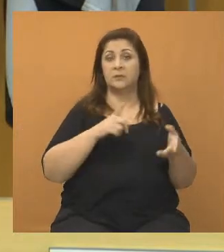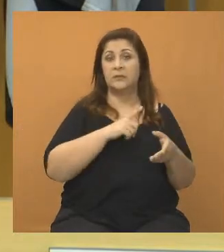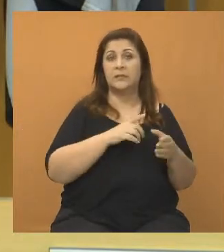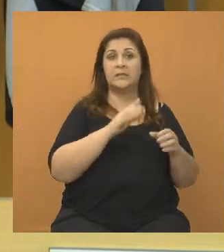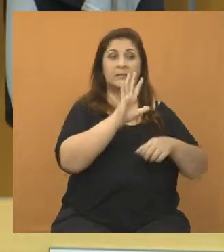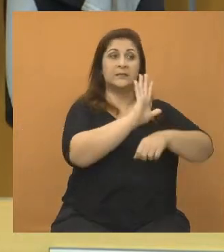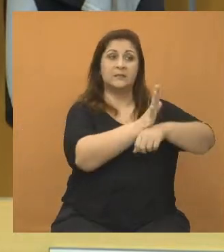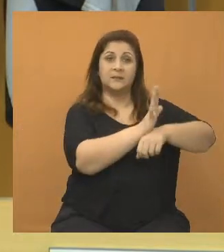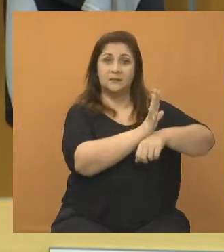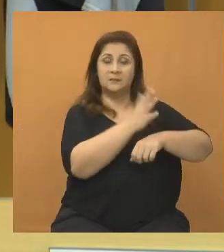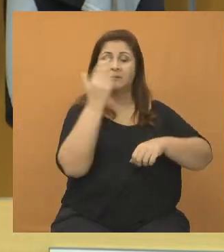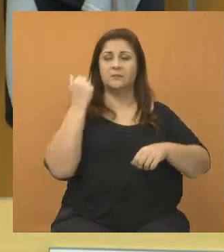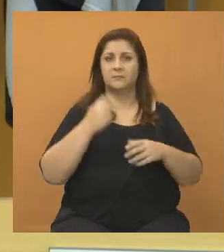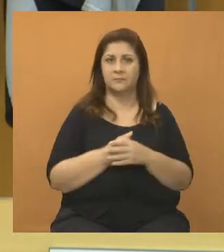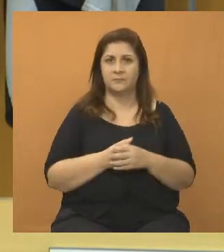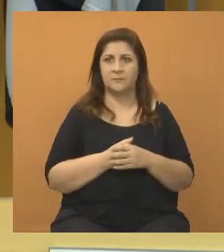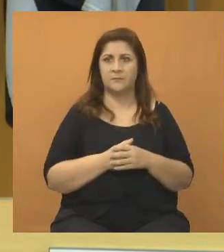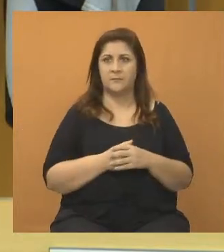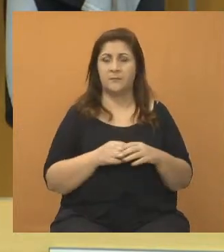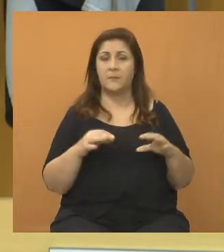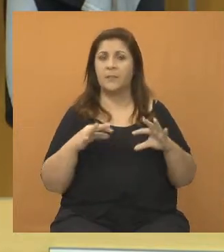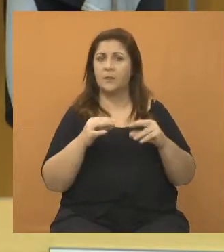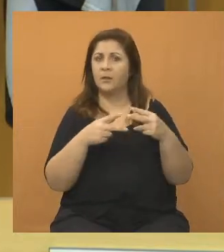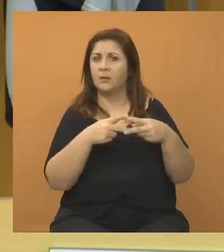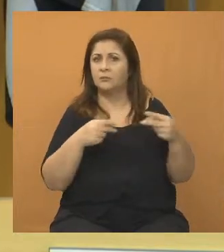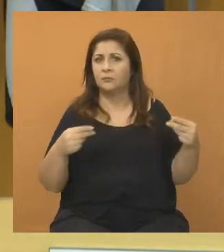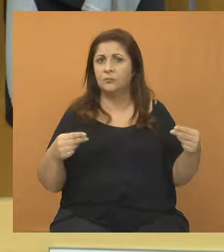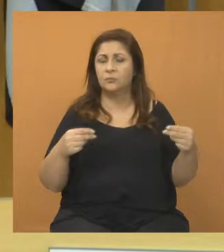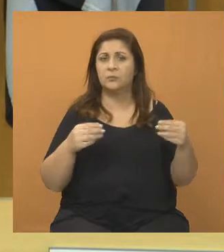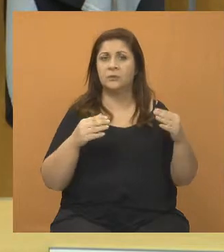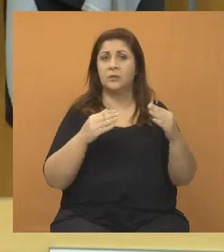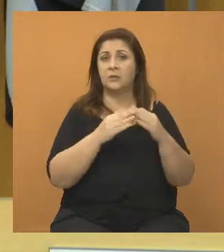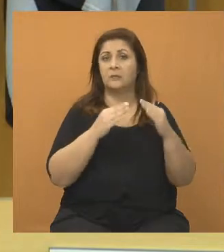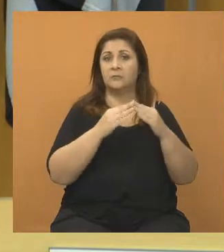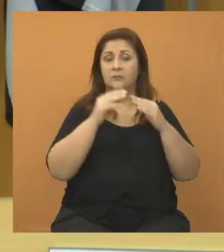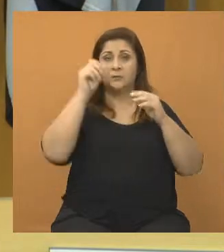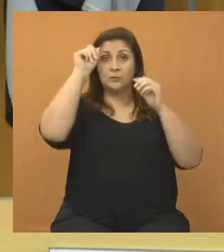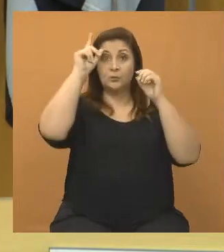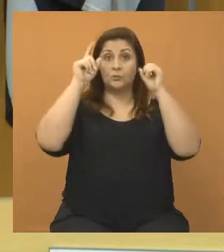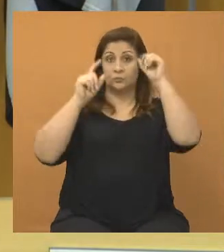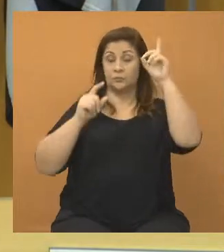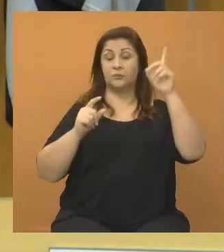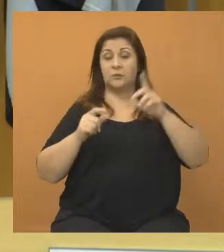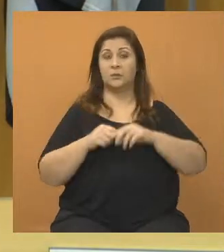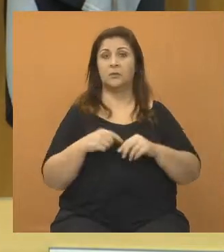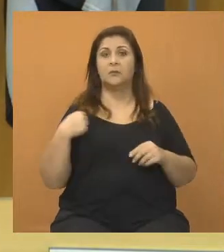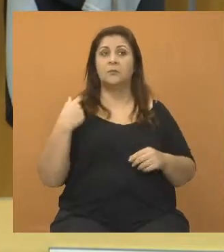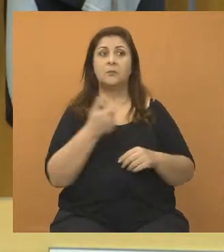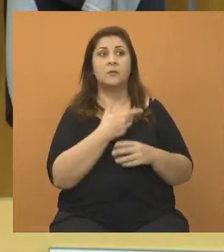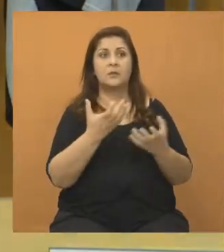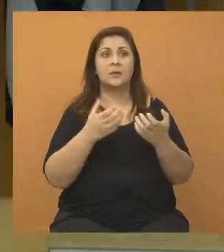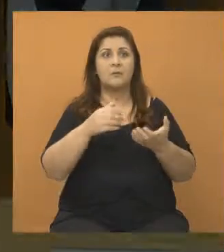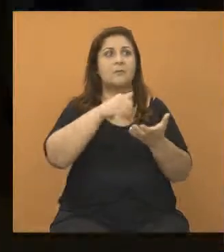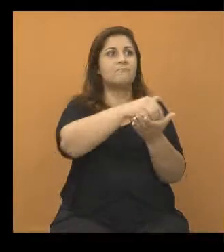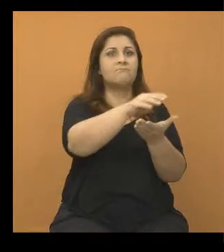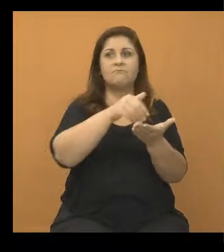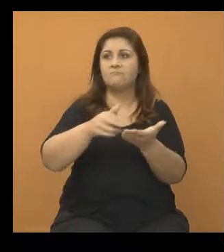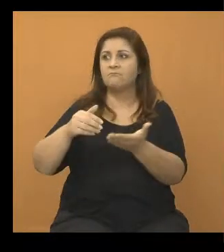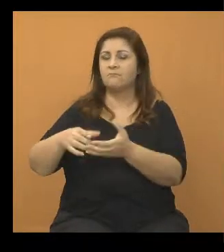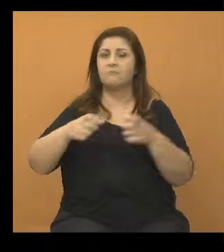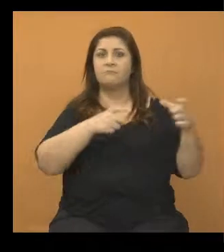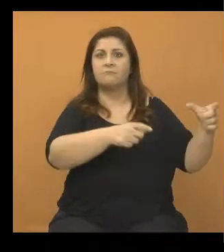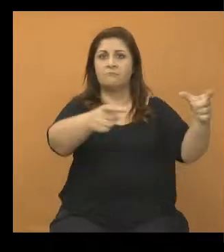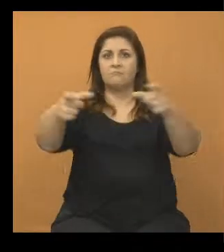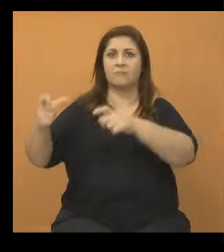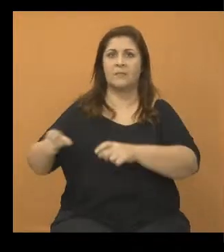as atividades da Fundação Cultural, a gente está cobrando que sejam espalhadas pelo município, sejam